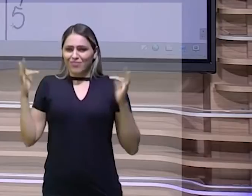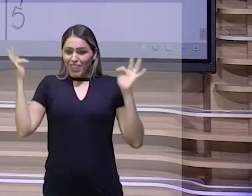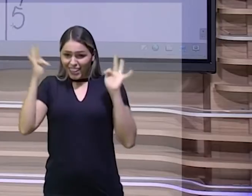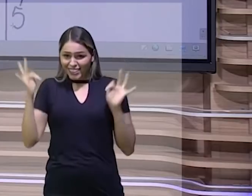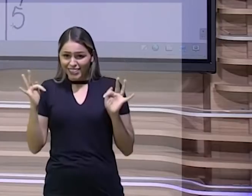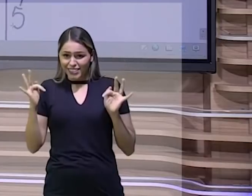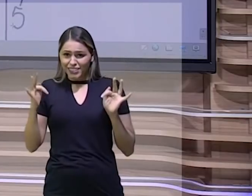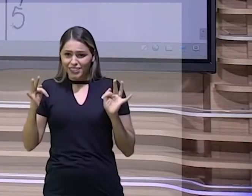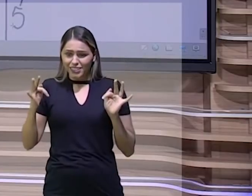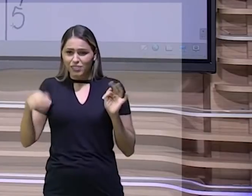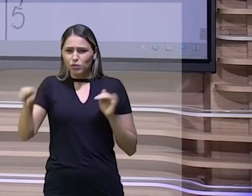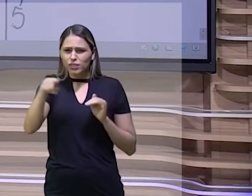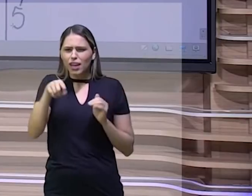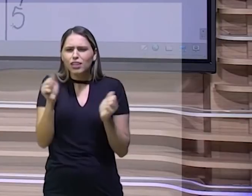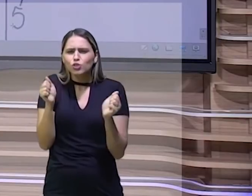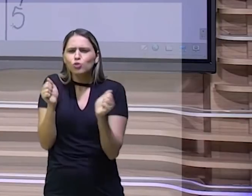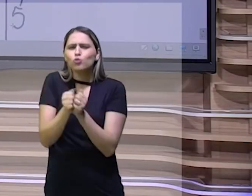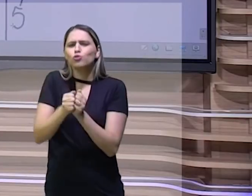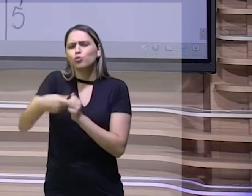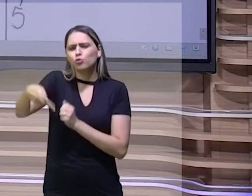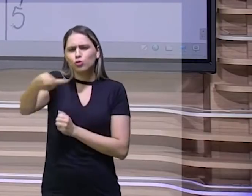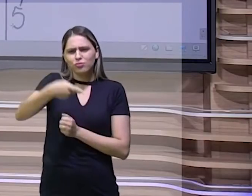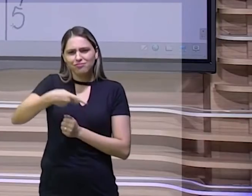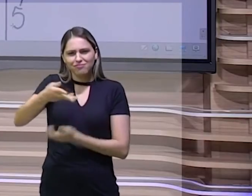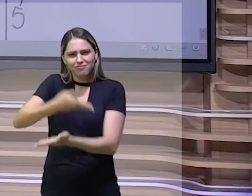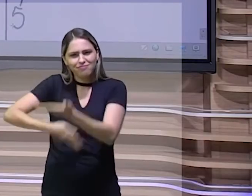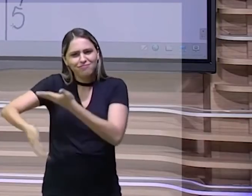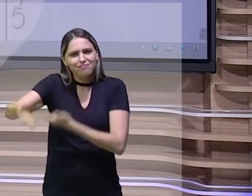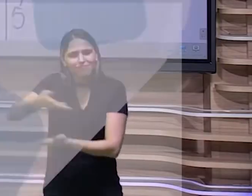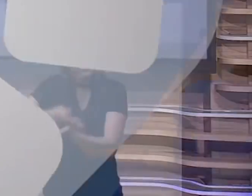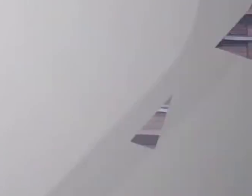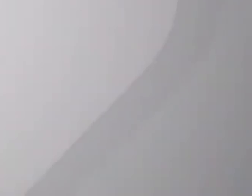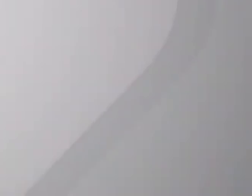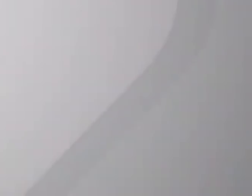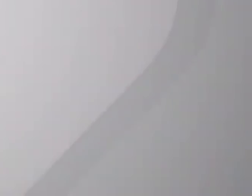de estar participando com você aí da sua casa.